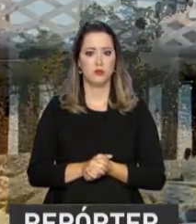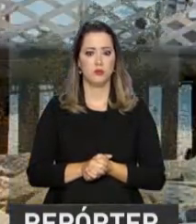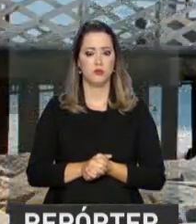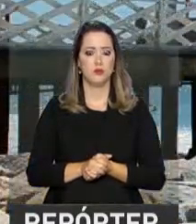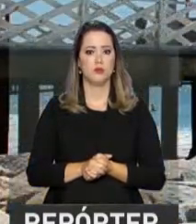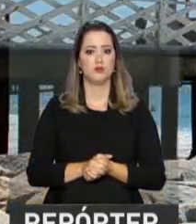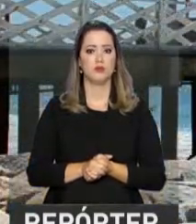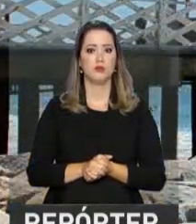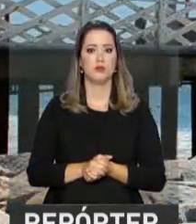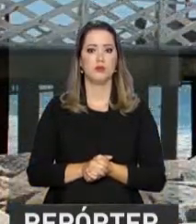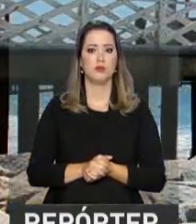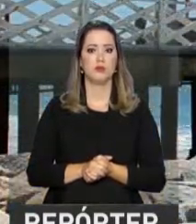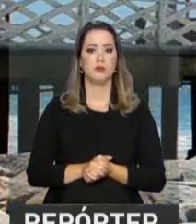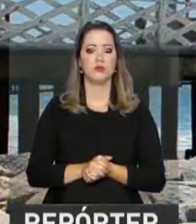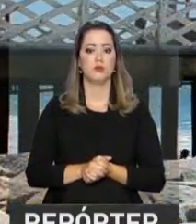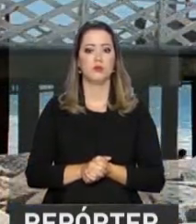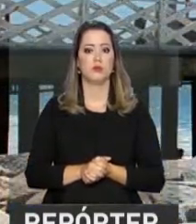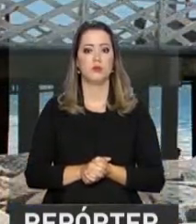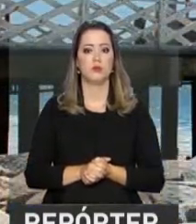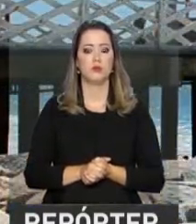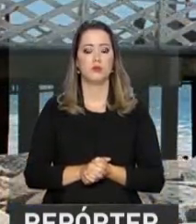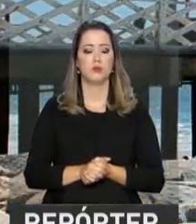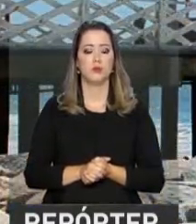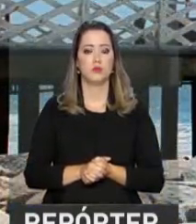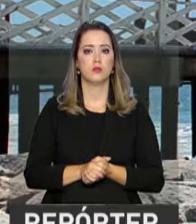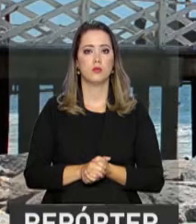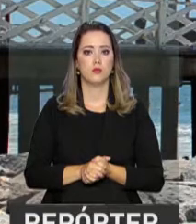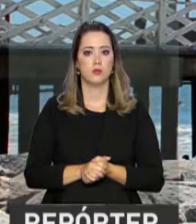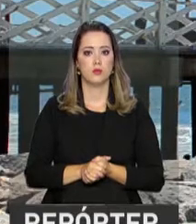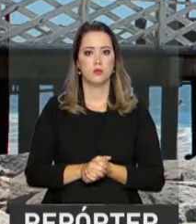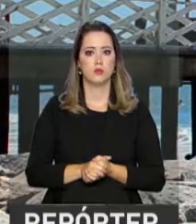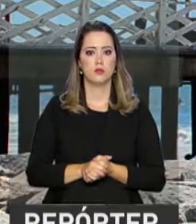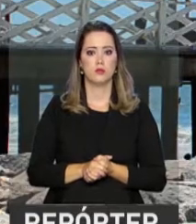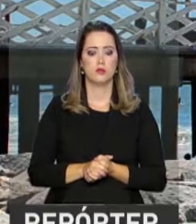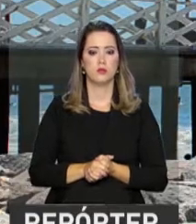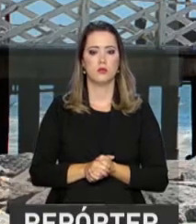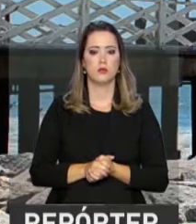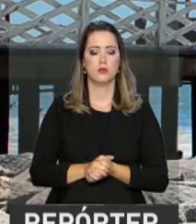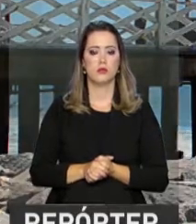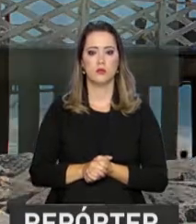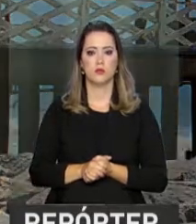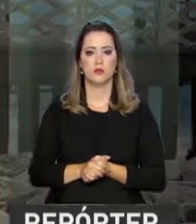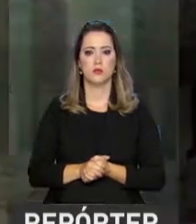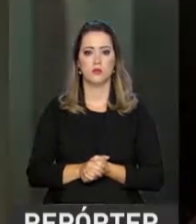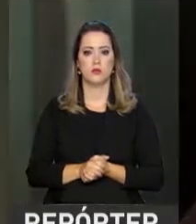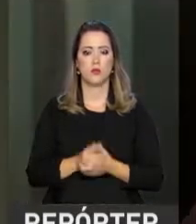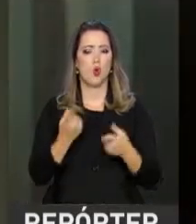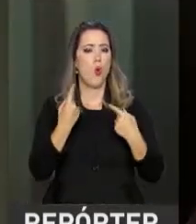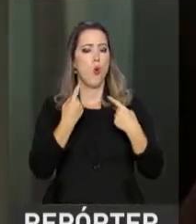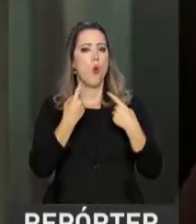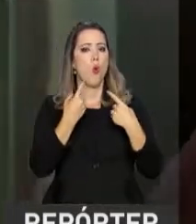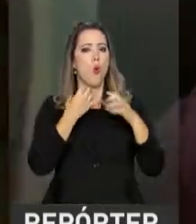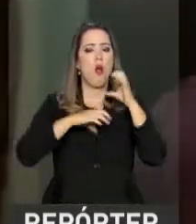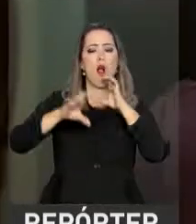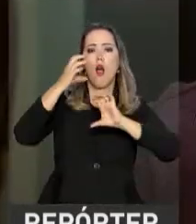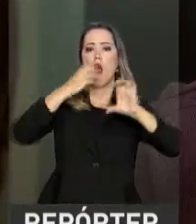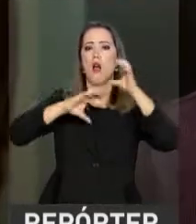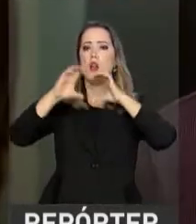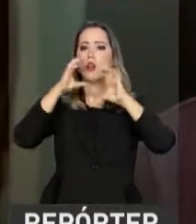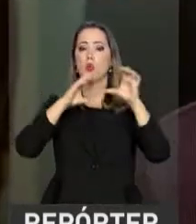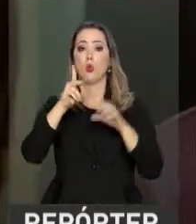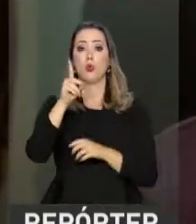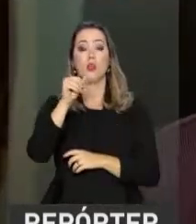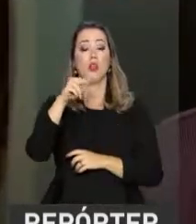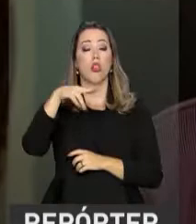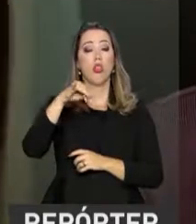um que é do mar O Canto Doce de Danilo Caymmi